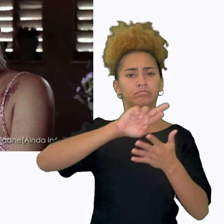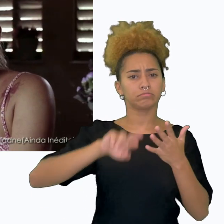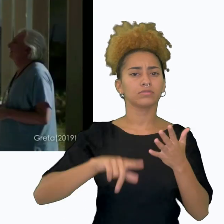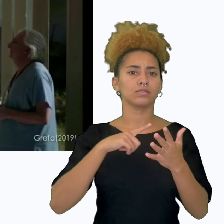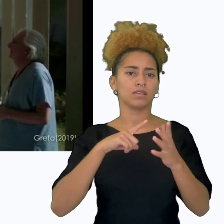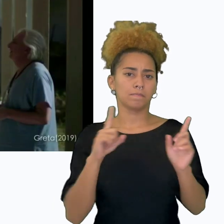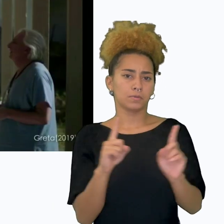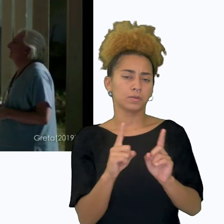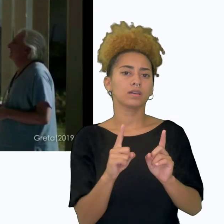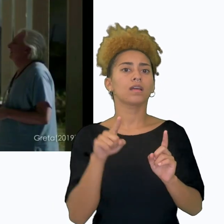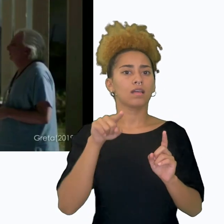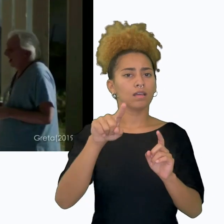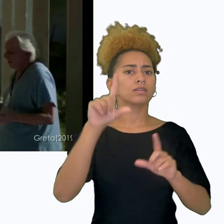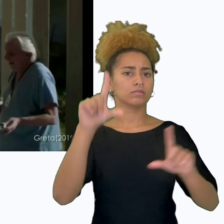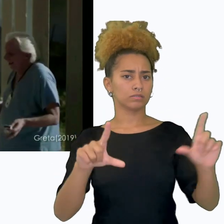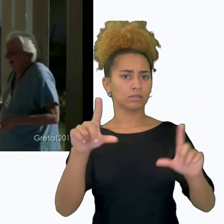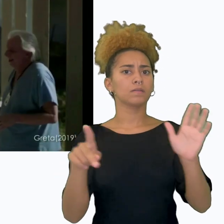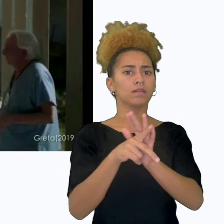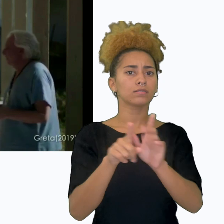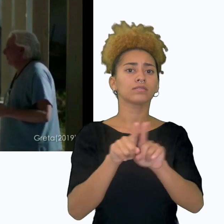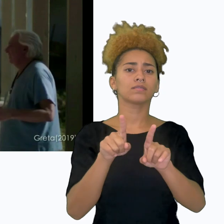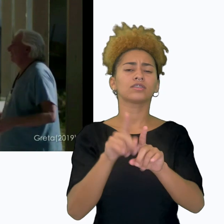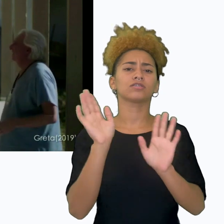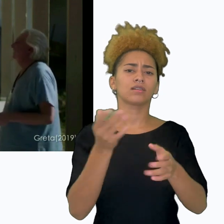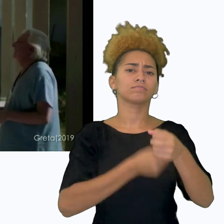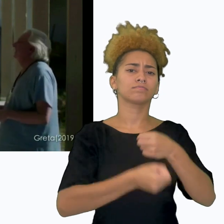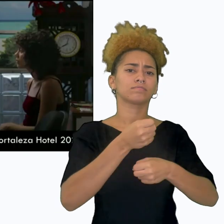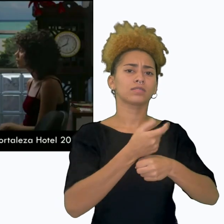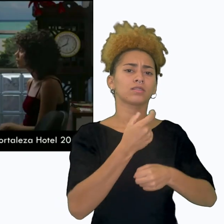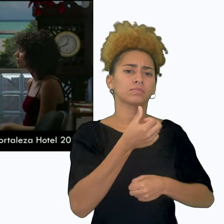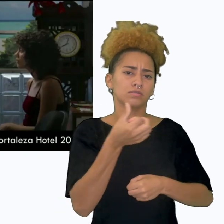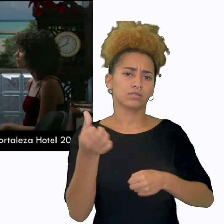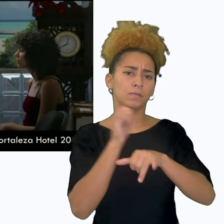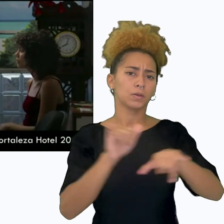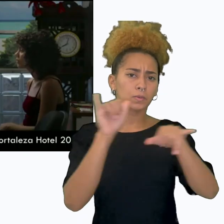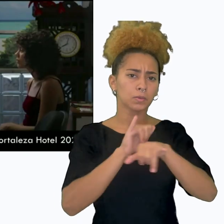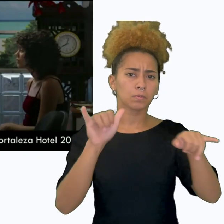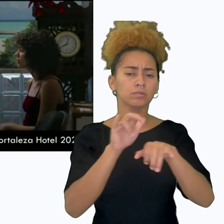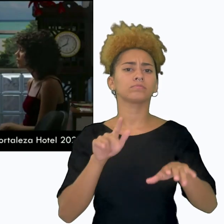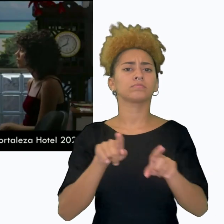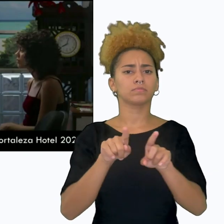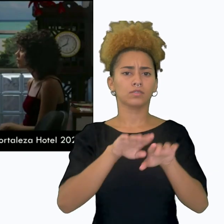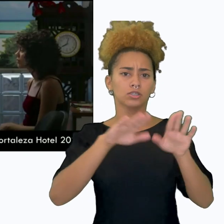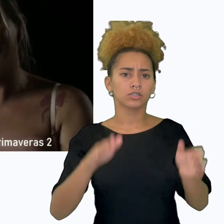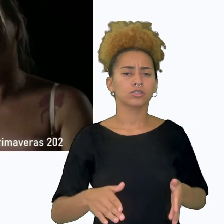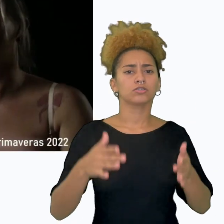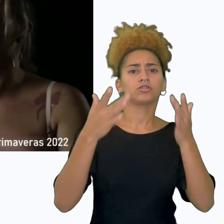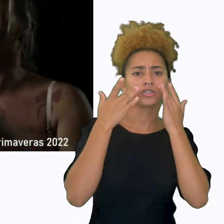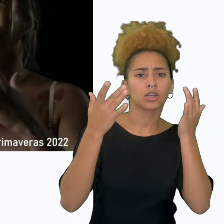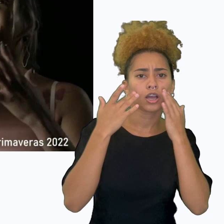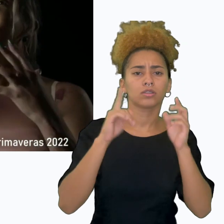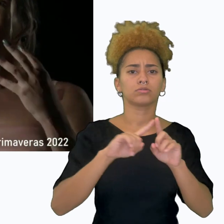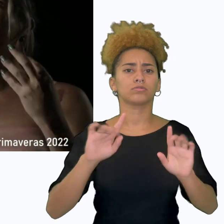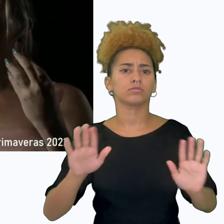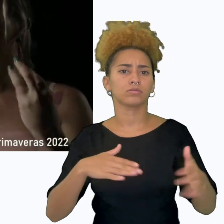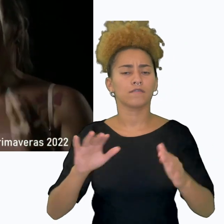curtas, longa-metragens e séries para TV, o destaque vem acontecendo desde 2016. Tem uma carreira consolidada também nos palcos de grandes